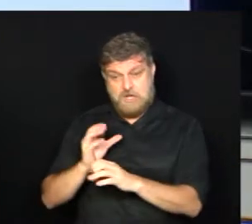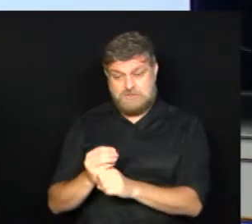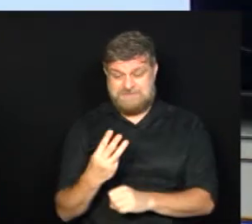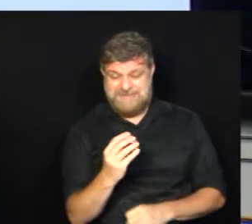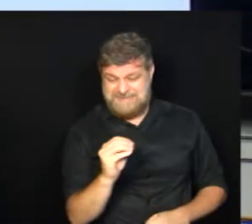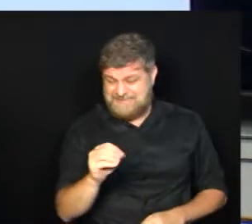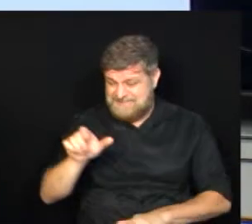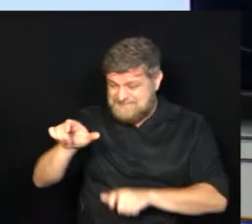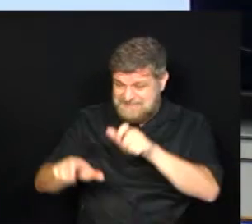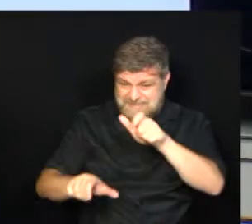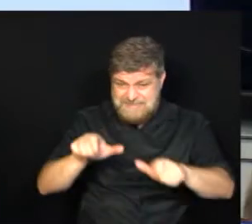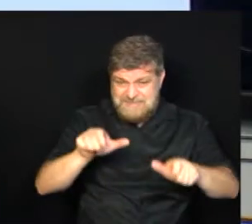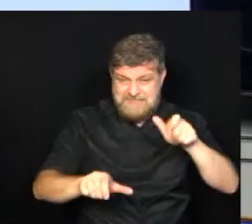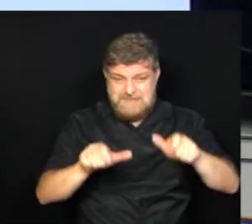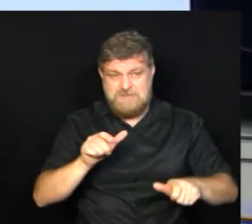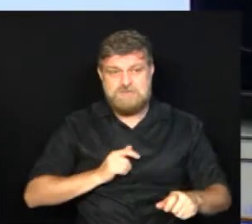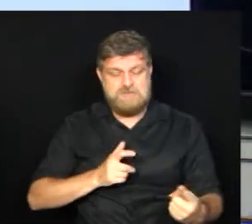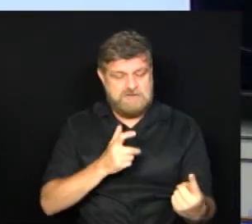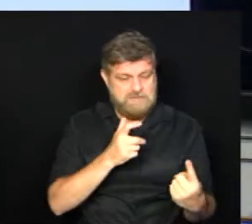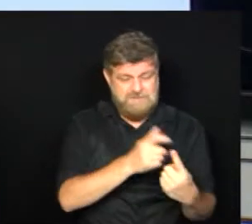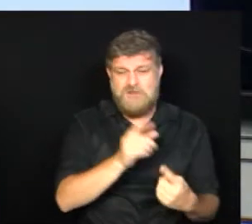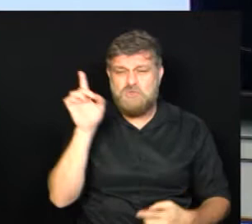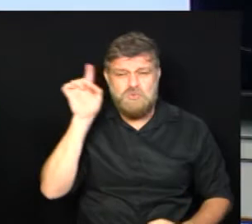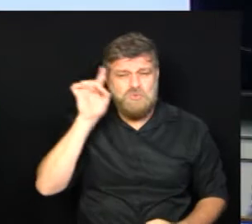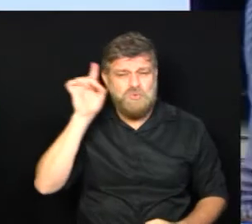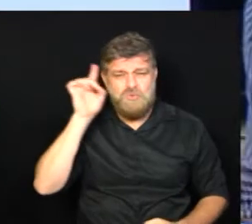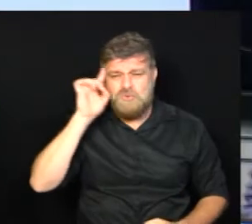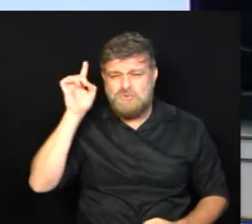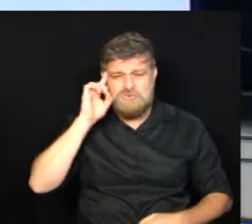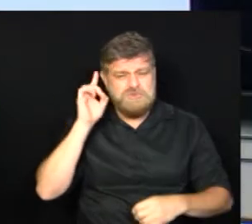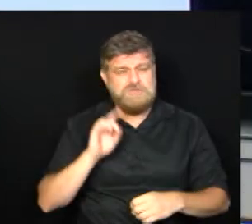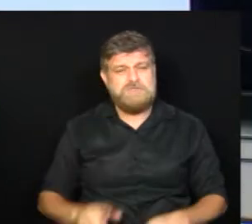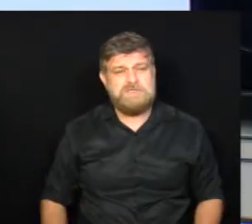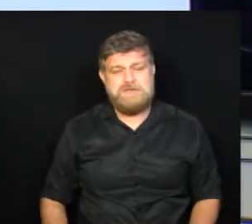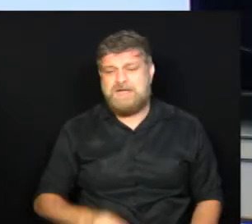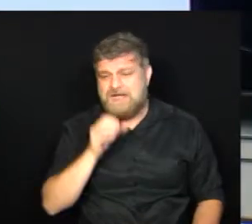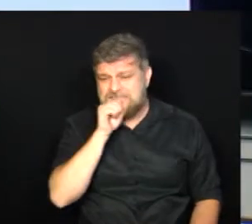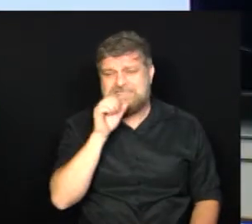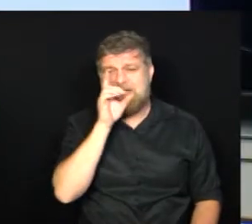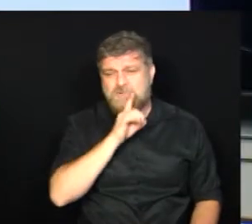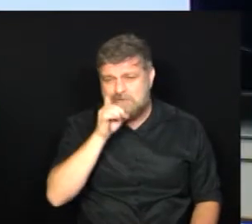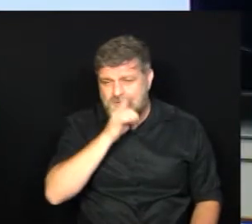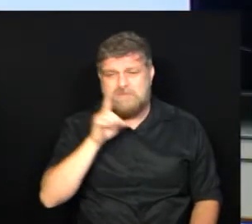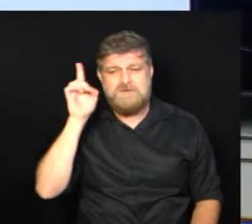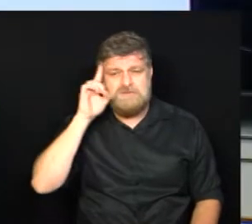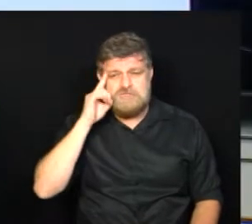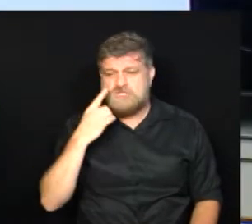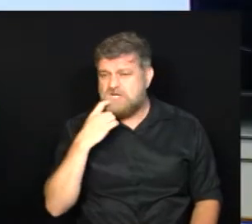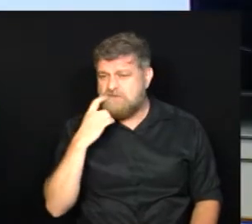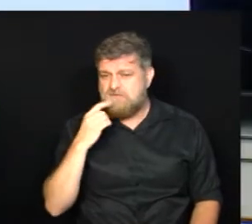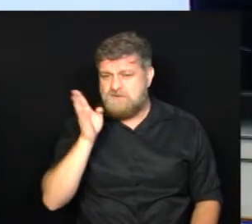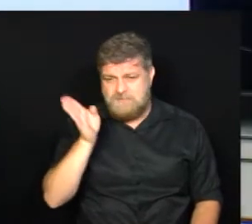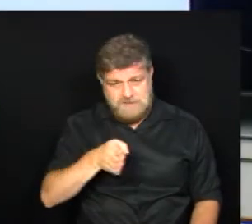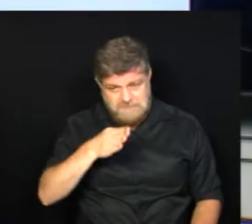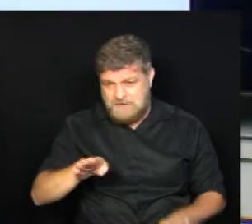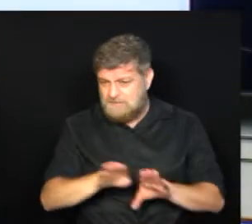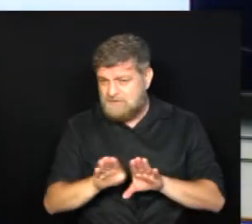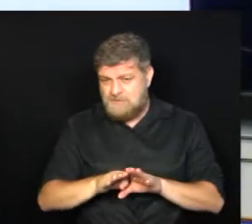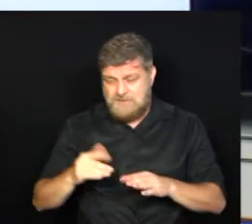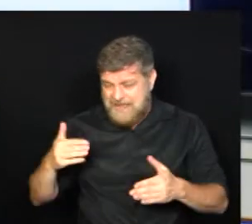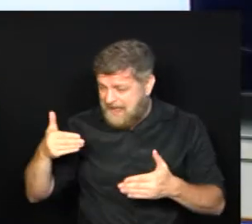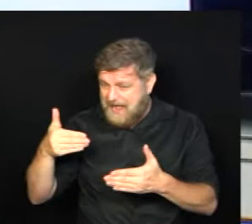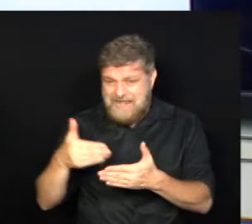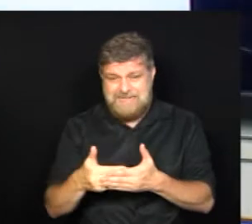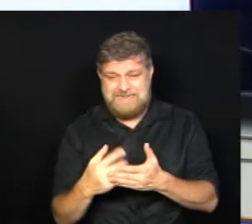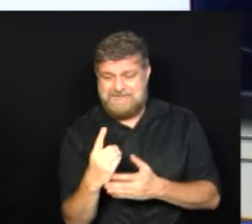pessoas envolvidas nessa vacinação diariamente, incluindo sábado, domingo, feriados e todo dia até às 10